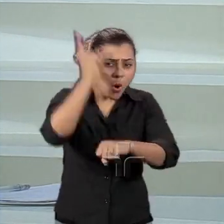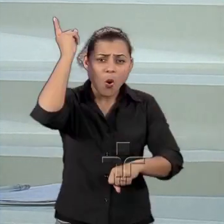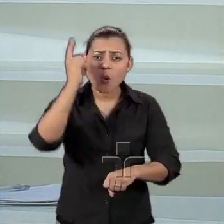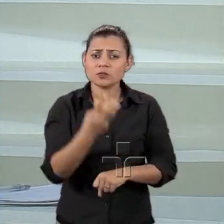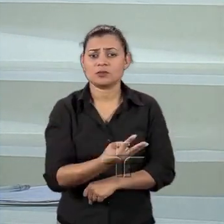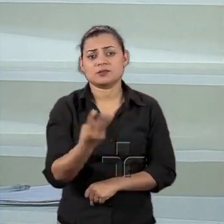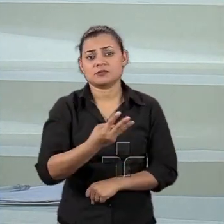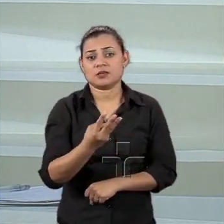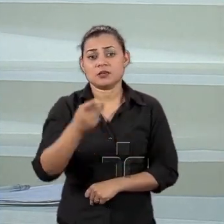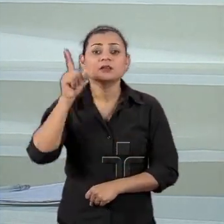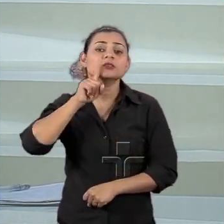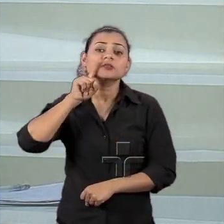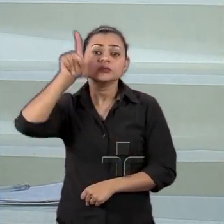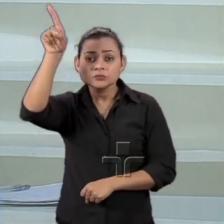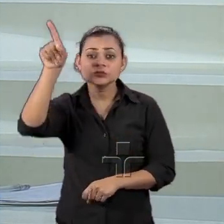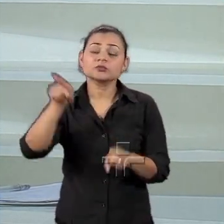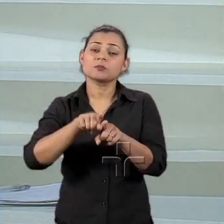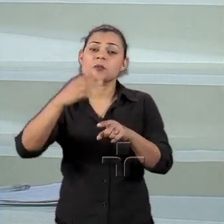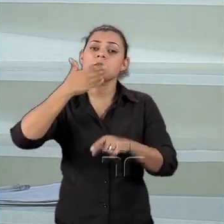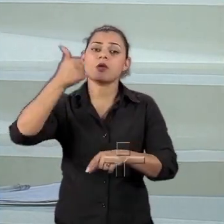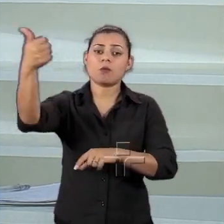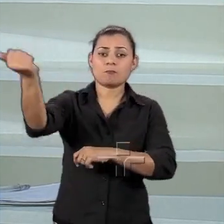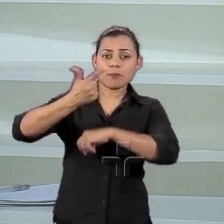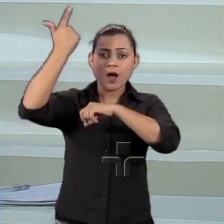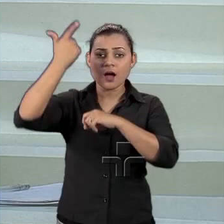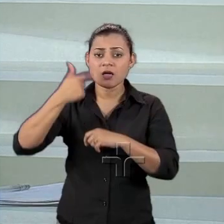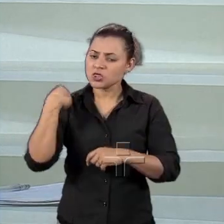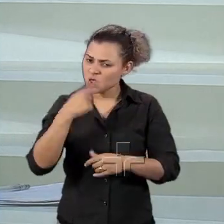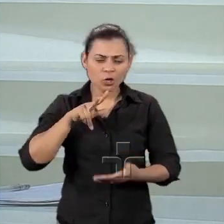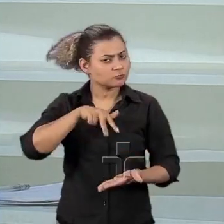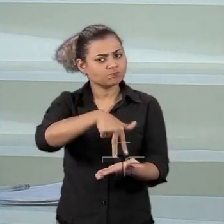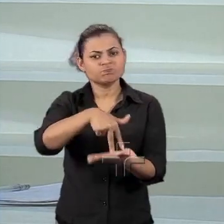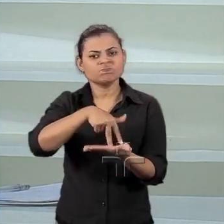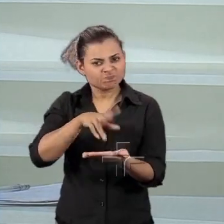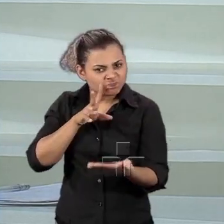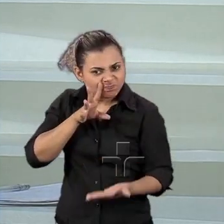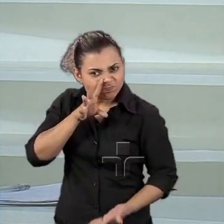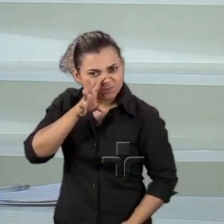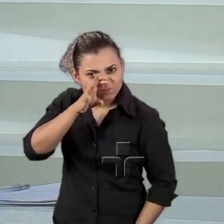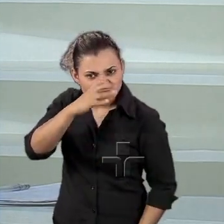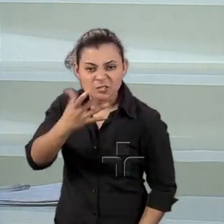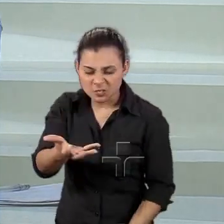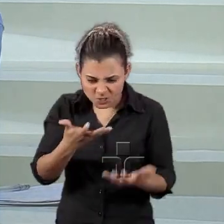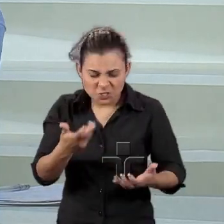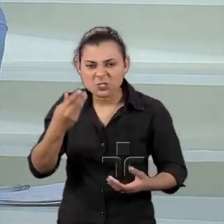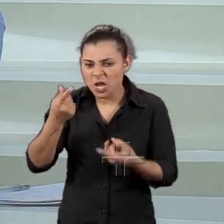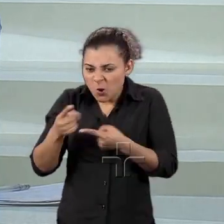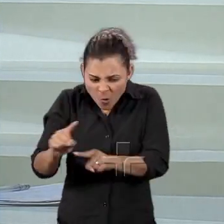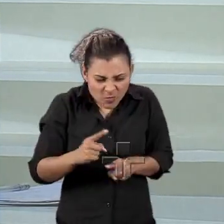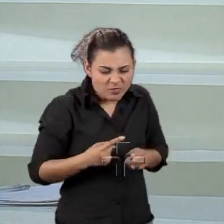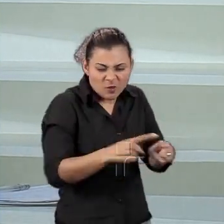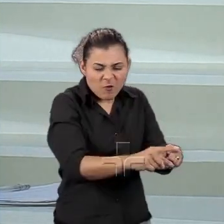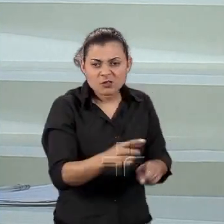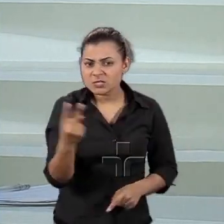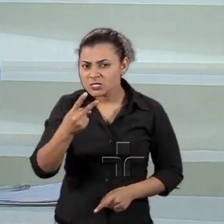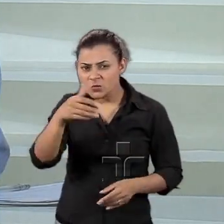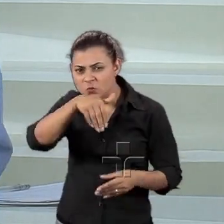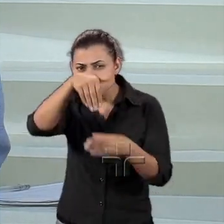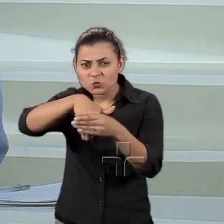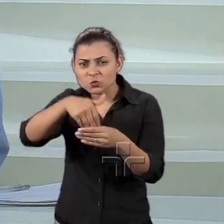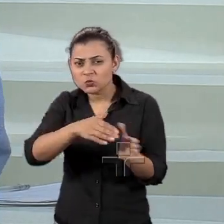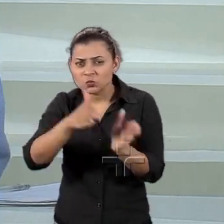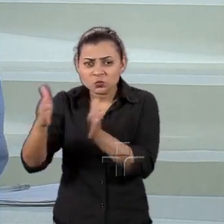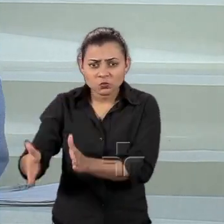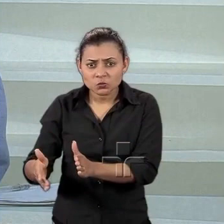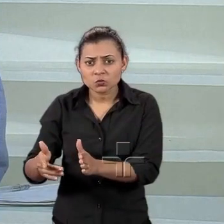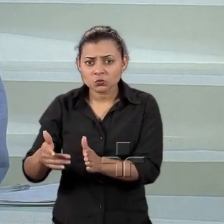democracias de população do que a nossa, que nós vamos resistir. Mencionou o Ciro. Nós queremos derrotá-los. Nós queremos chegar no segundo turno e derrotá-los. Por isso,